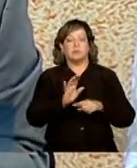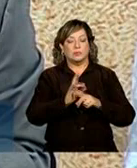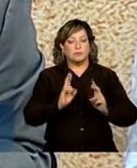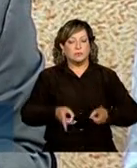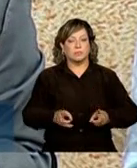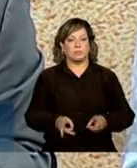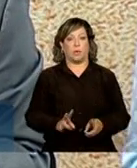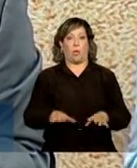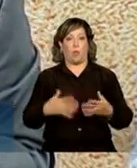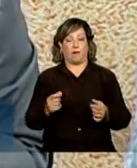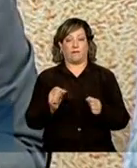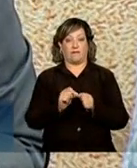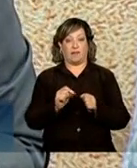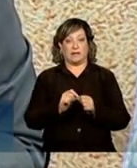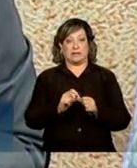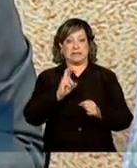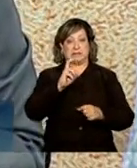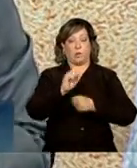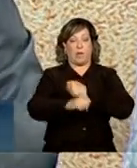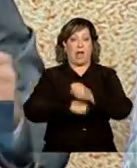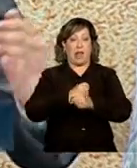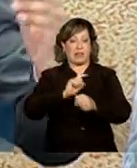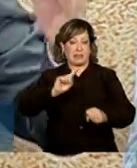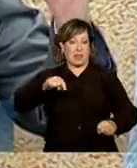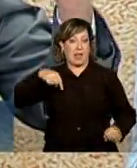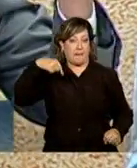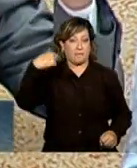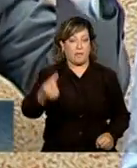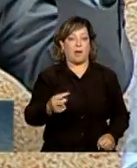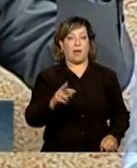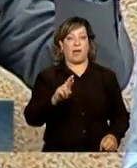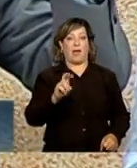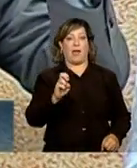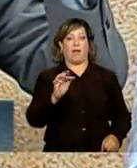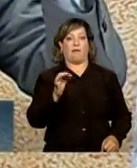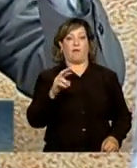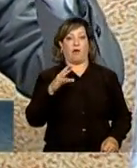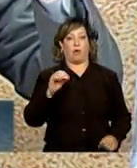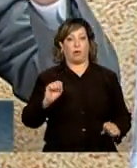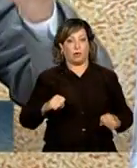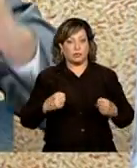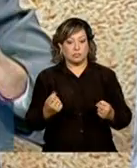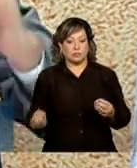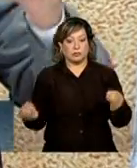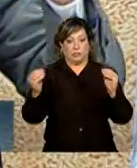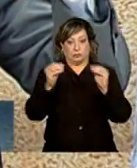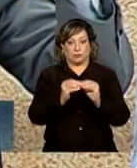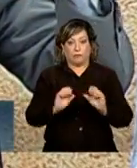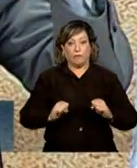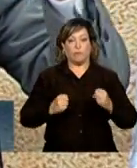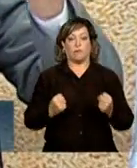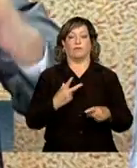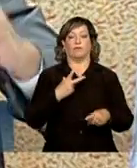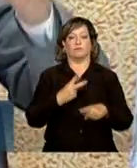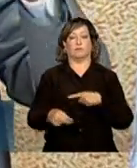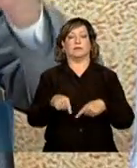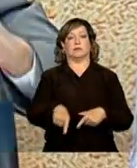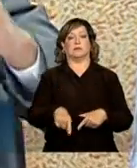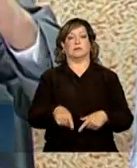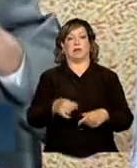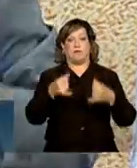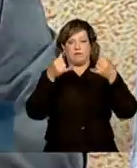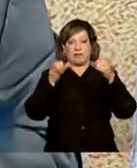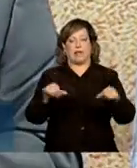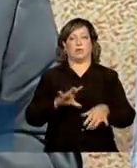ao fazer o reforço 5 anos depois quando você teria um risco de começar a reduzir o nível de anticorpos de